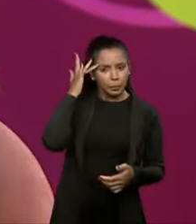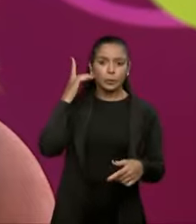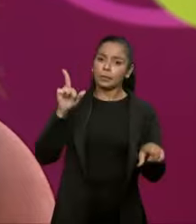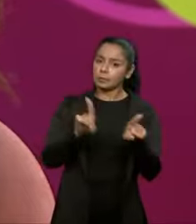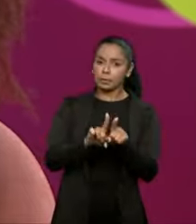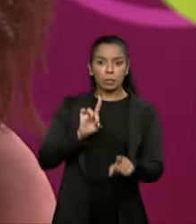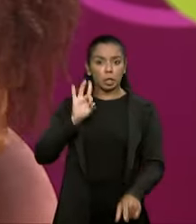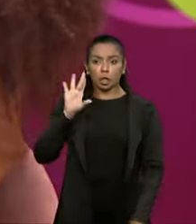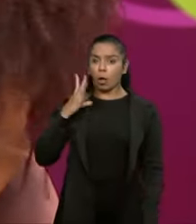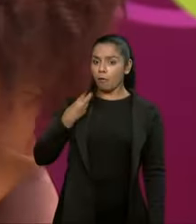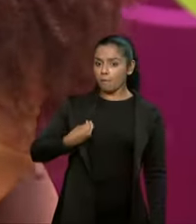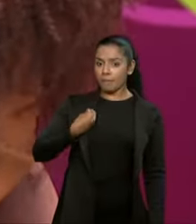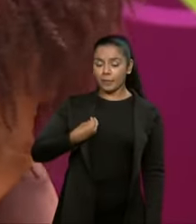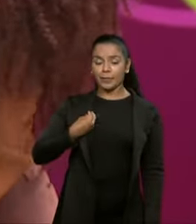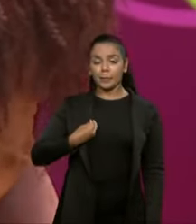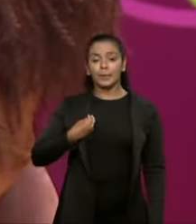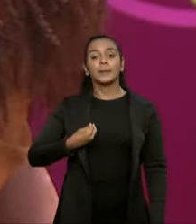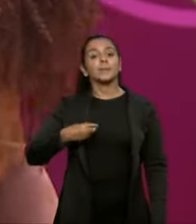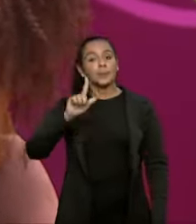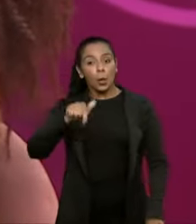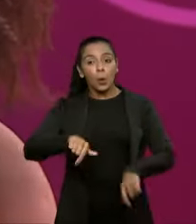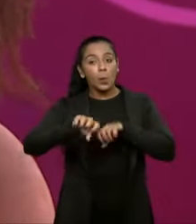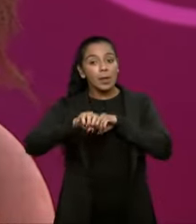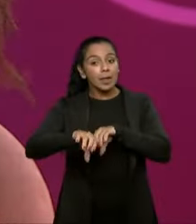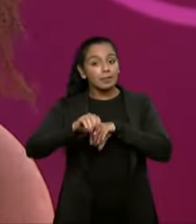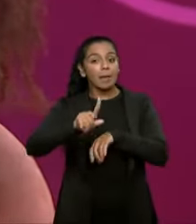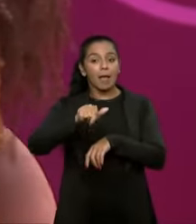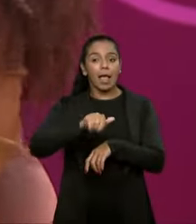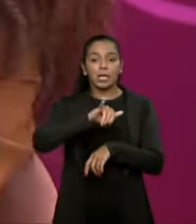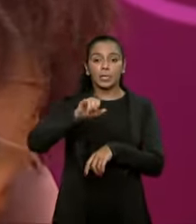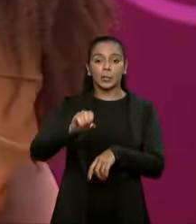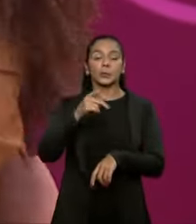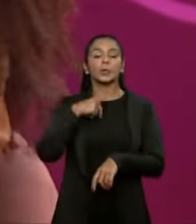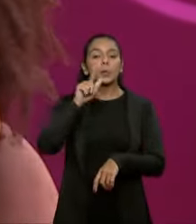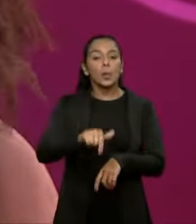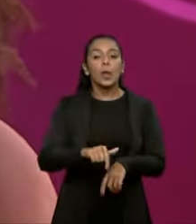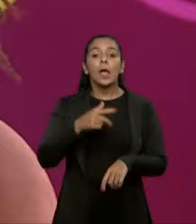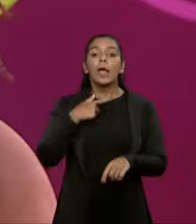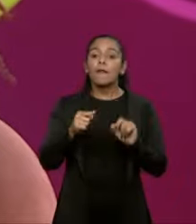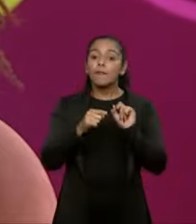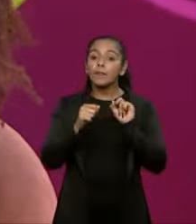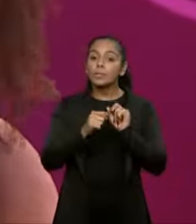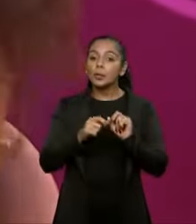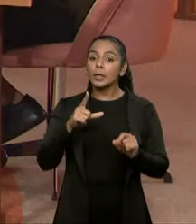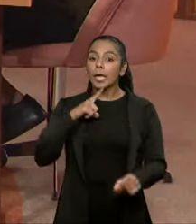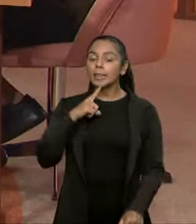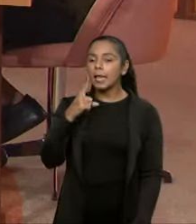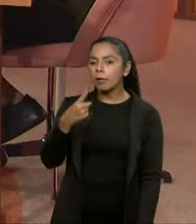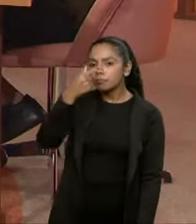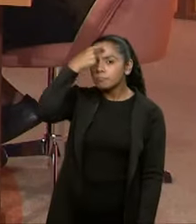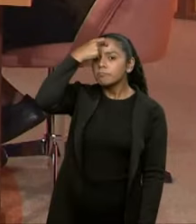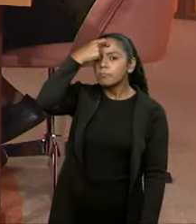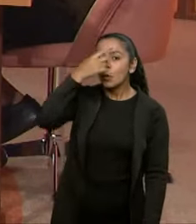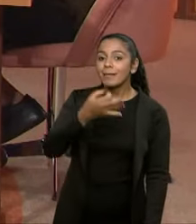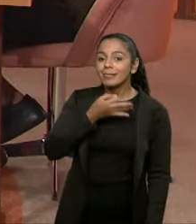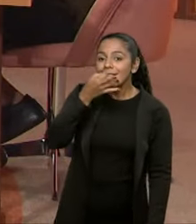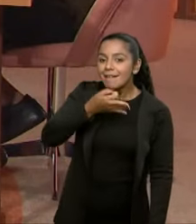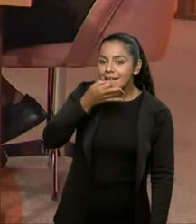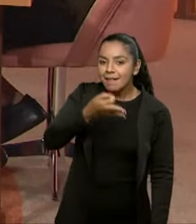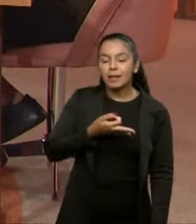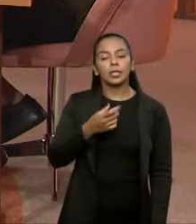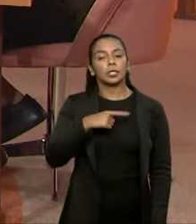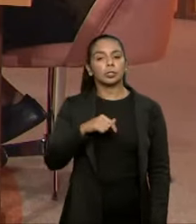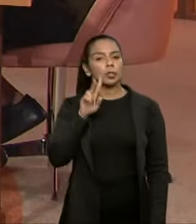só existindo? O letramento é um pouco isso, a construção desse senso crítico, esse olhar que vai ter um